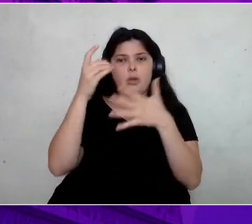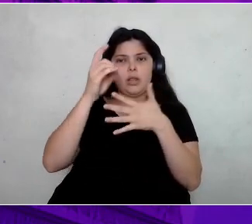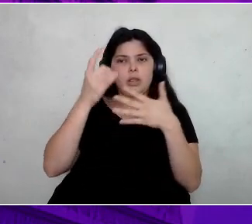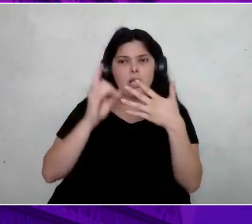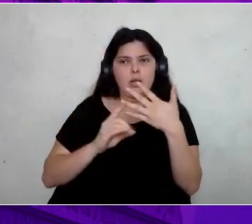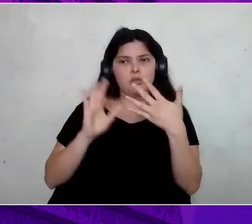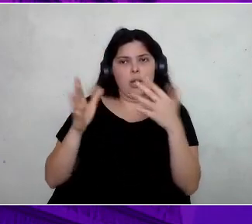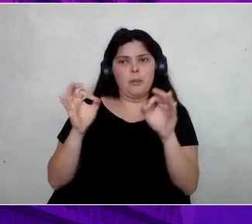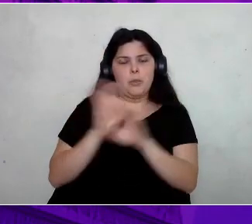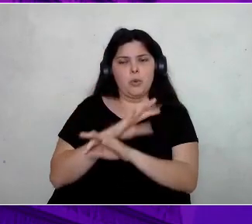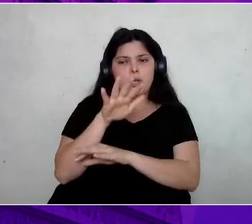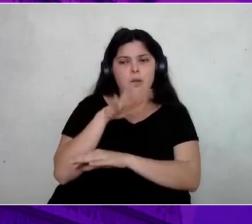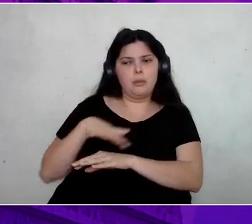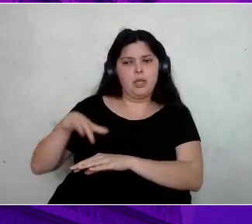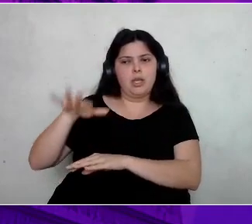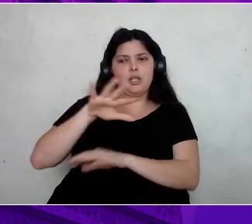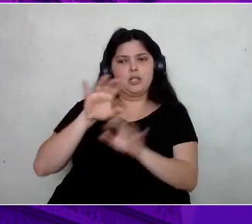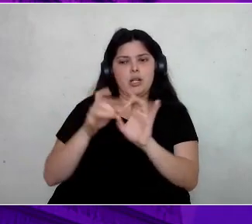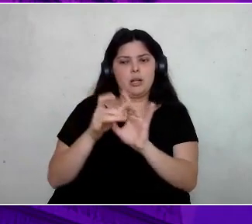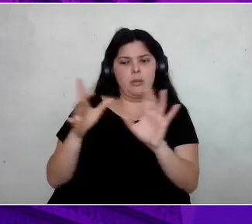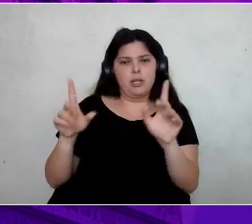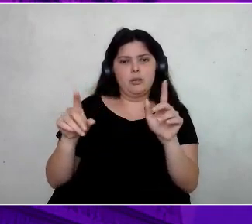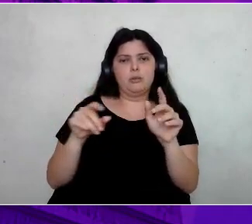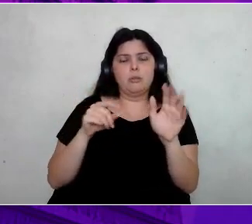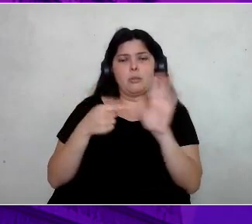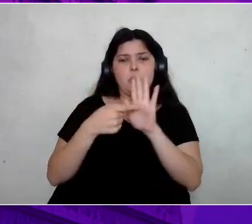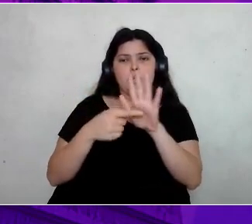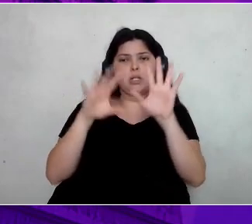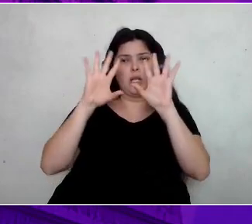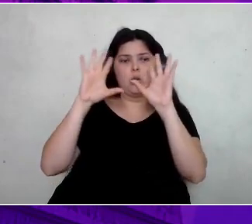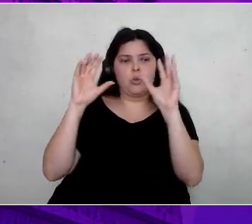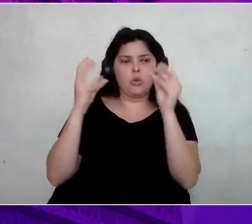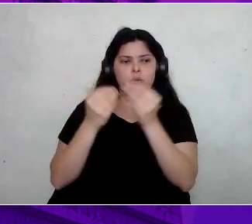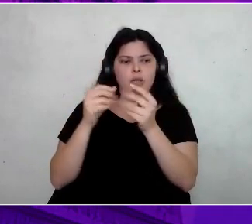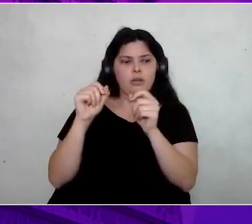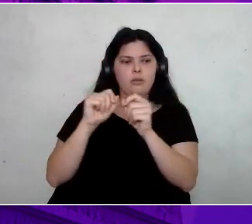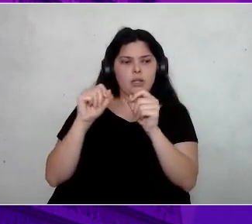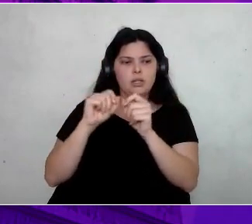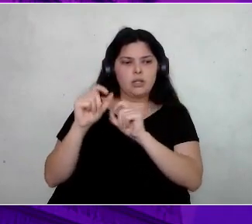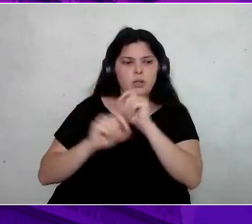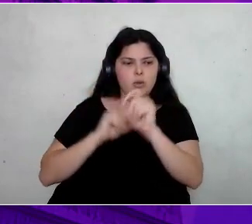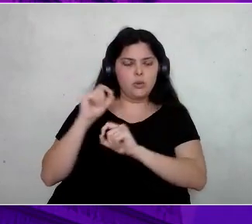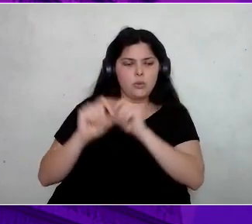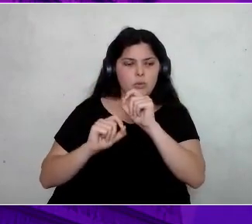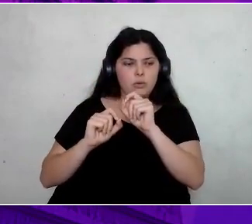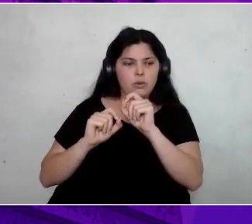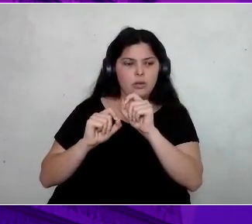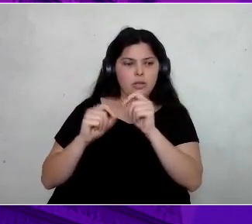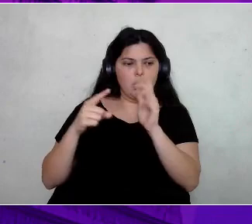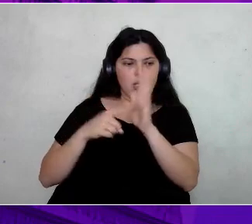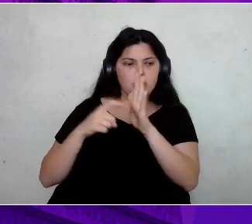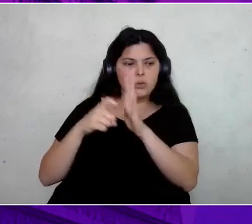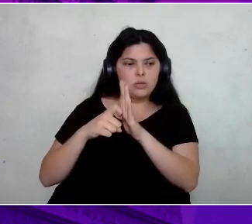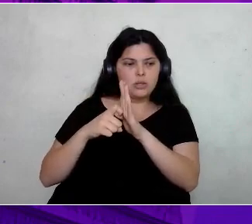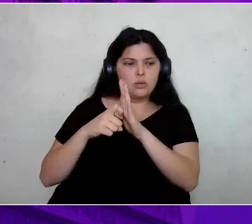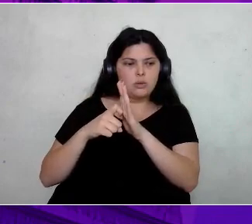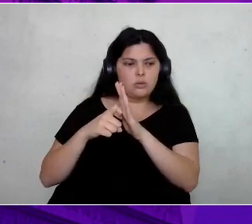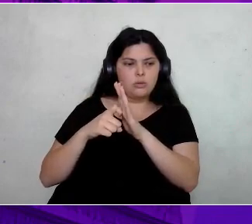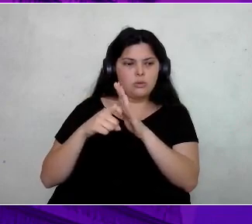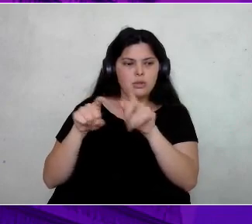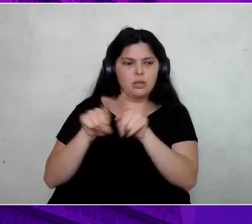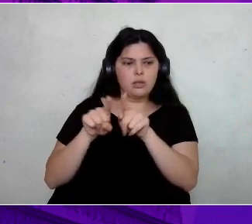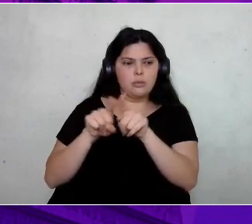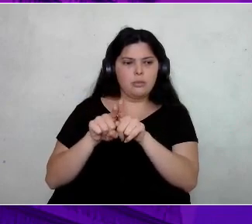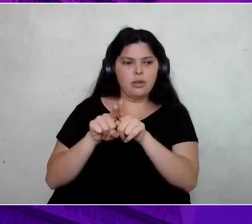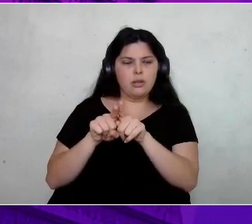ambiente de homologação, levar para a nuvem e fazer o batimento. Eu rodo os meus testes aqui, rodo lá. Está bonito?